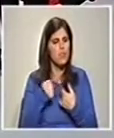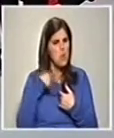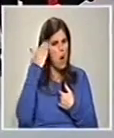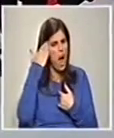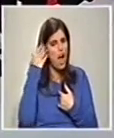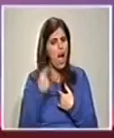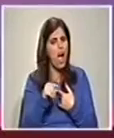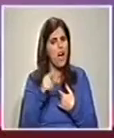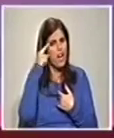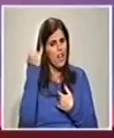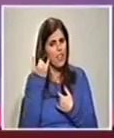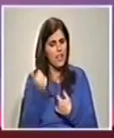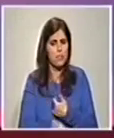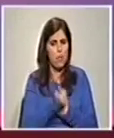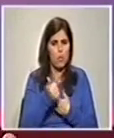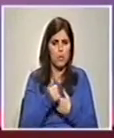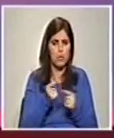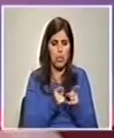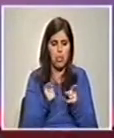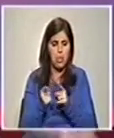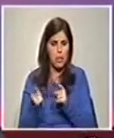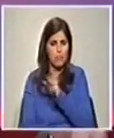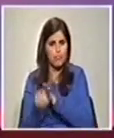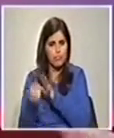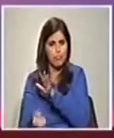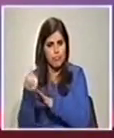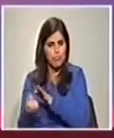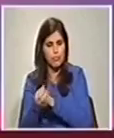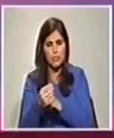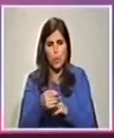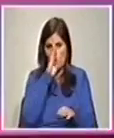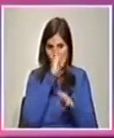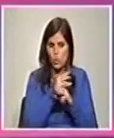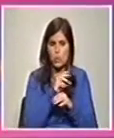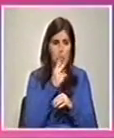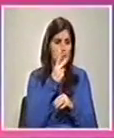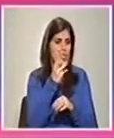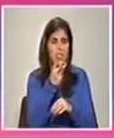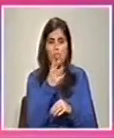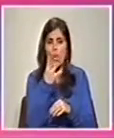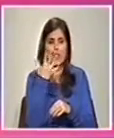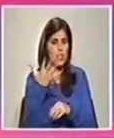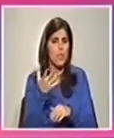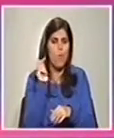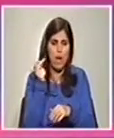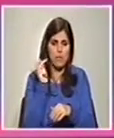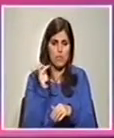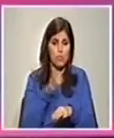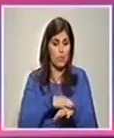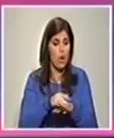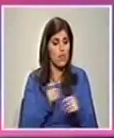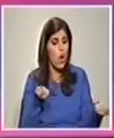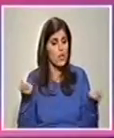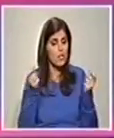muitas boas ideias em pequena escala que nasceram nos últimos 2, 3, 4, 5 anos, fruto do trabalho destas organizações e de outras que também têm